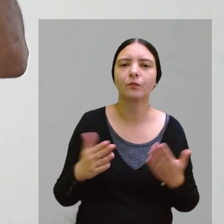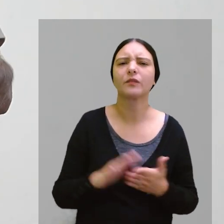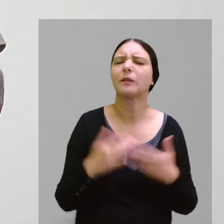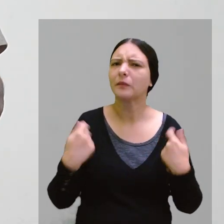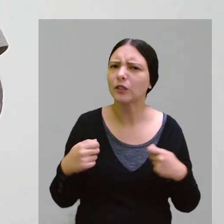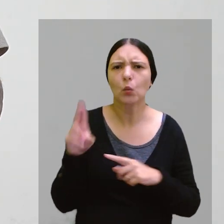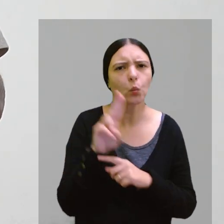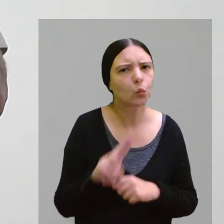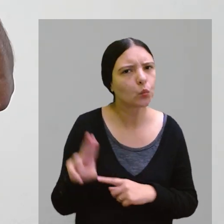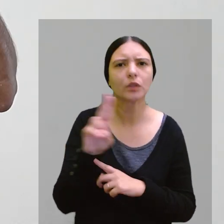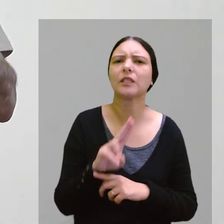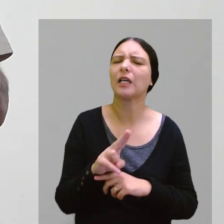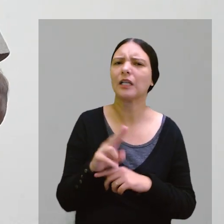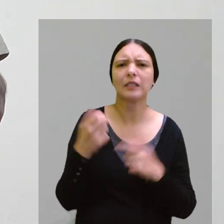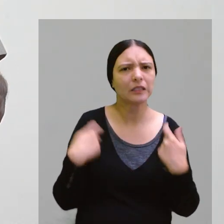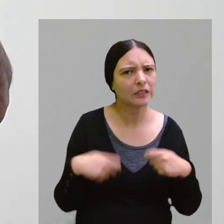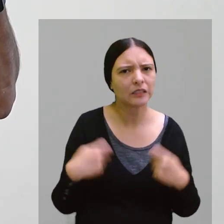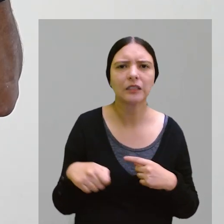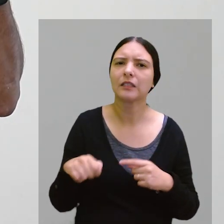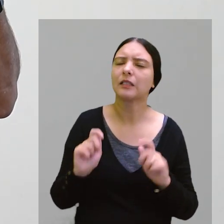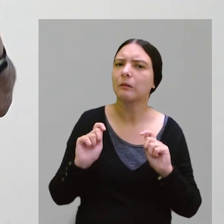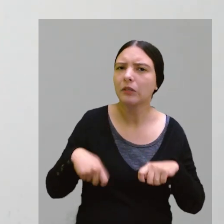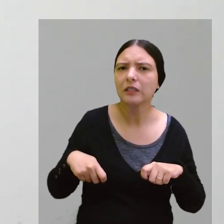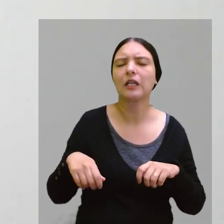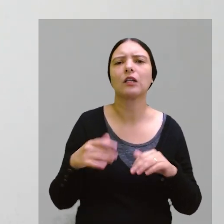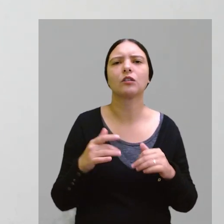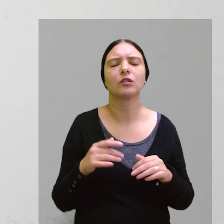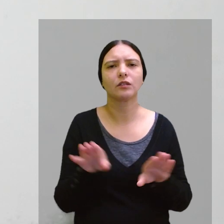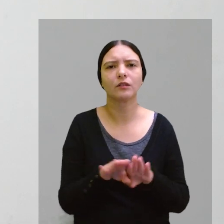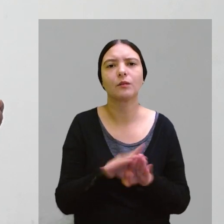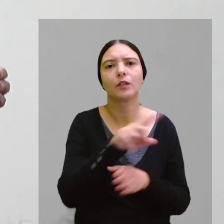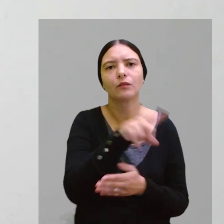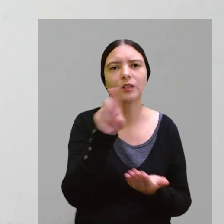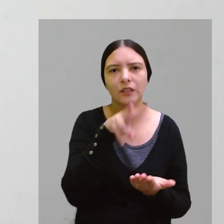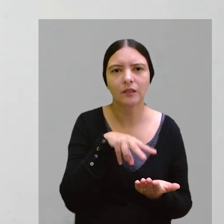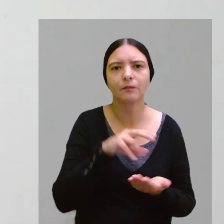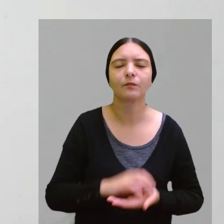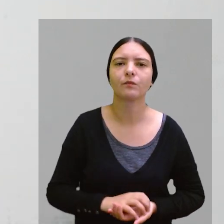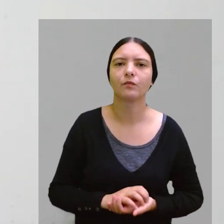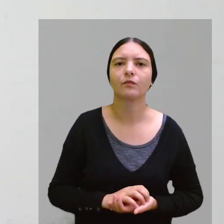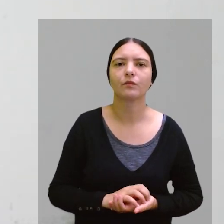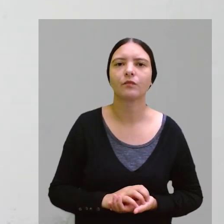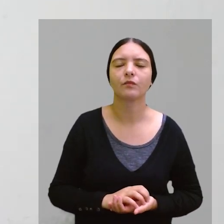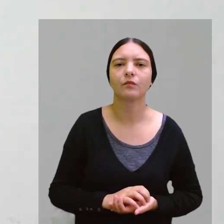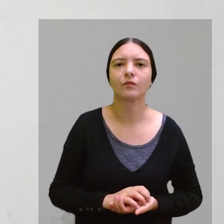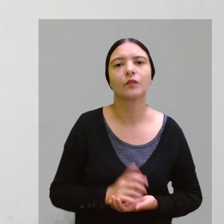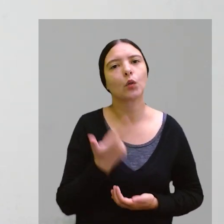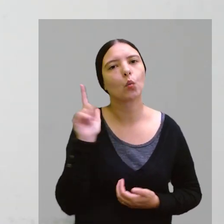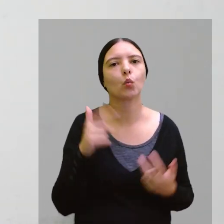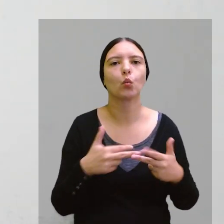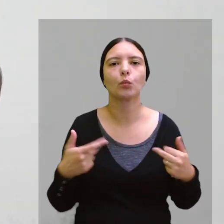que usar isso, tem que usar essa capacidade, essa disposição de vocês para ler. A outra